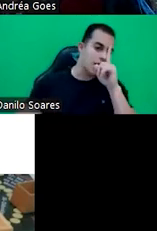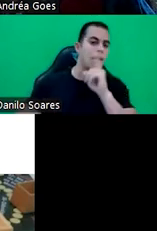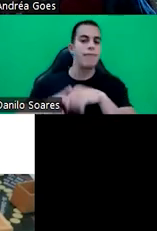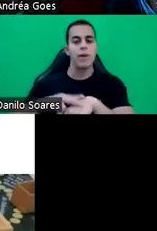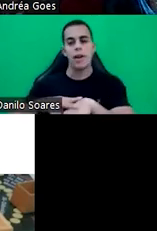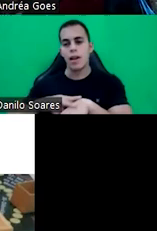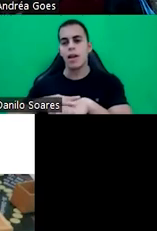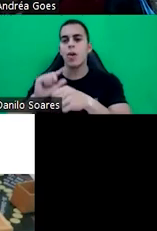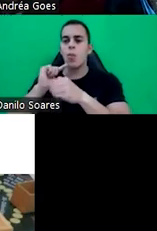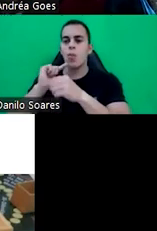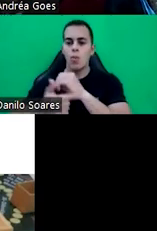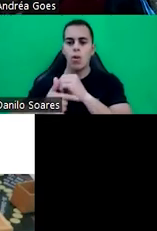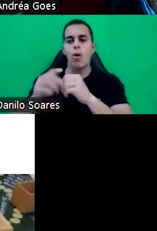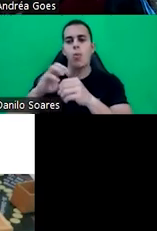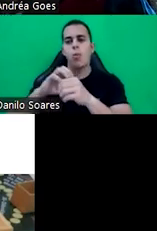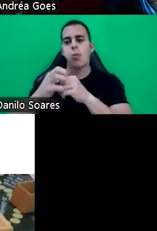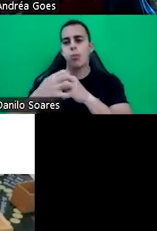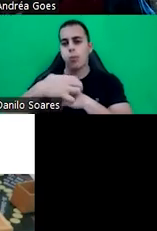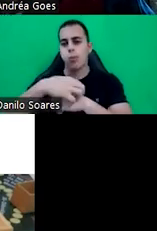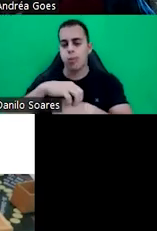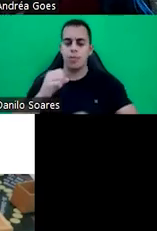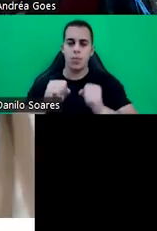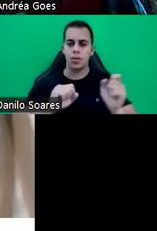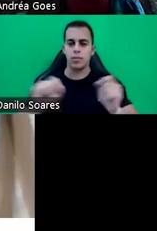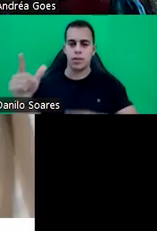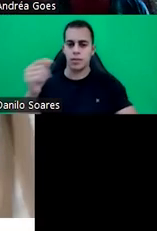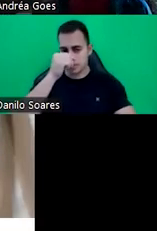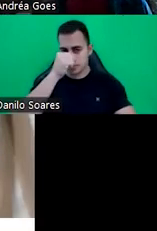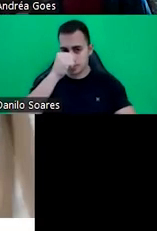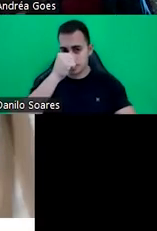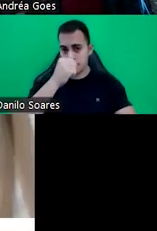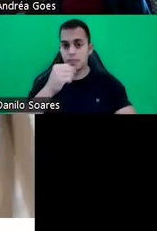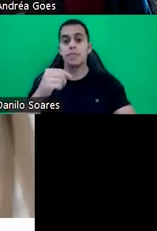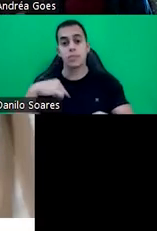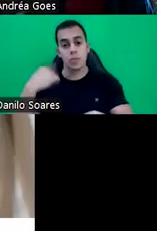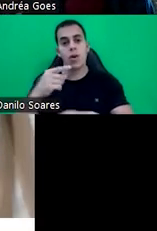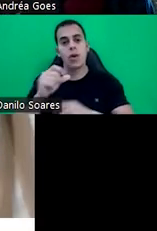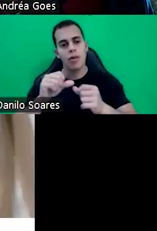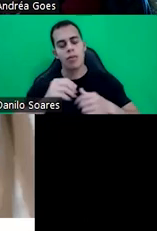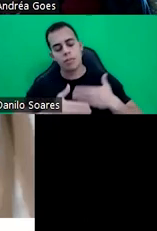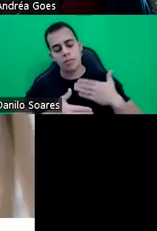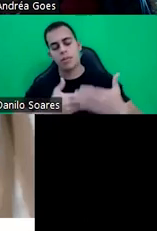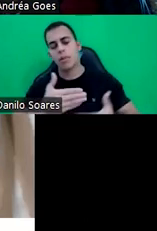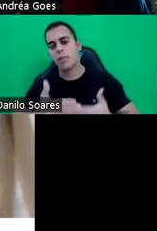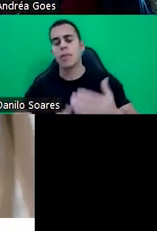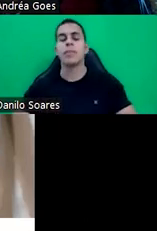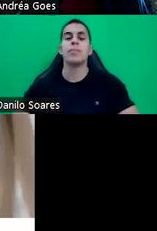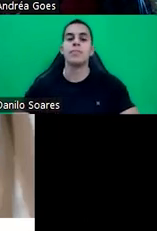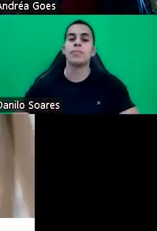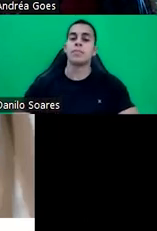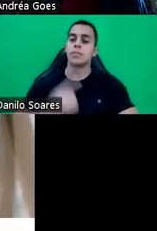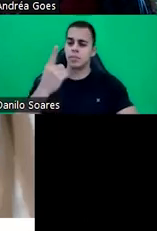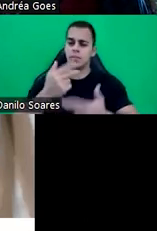ervilhas lisas e rugosas. Pode passar, por favor? E aí a gente vai fazendo um percurso. Um dos itens que eu gosto